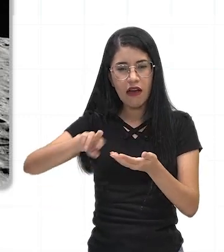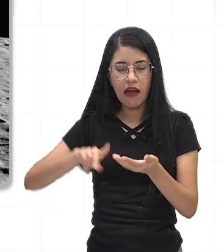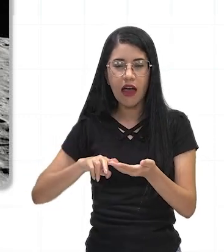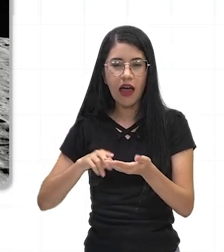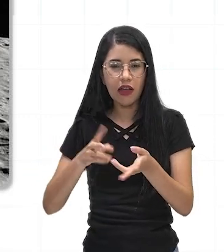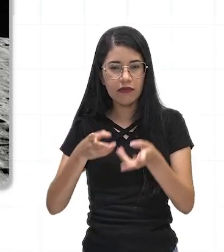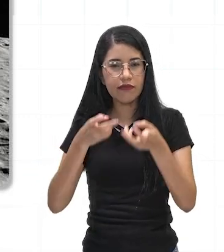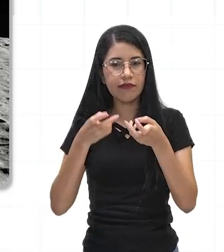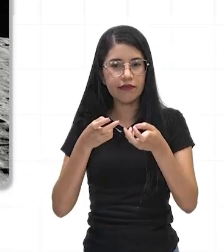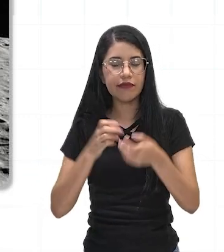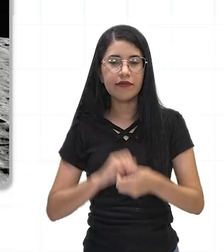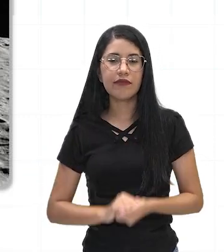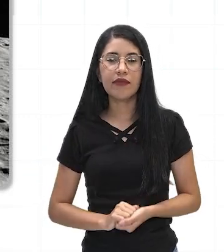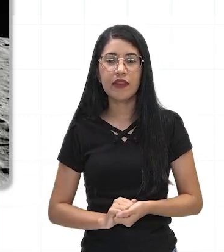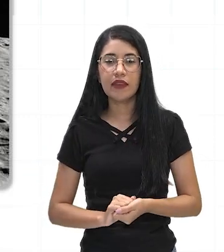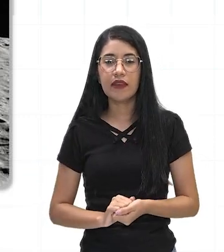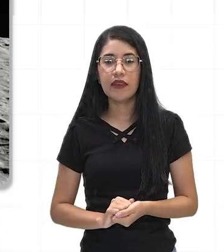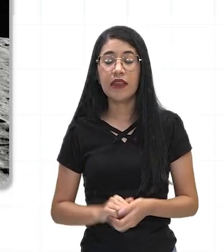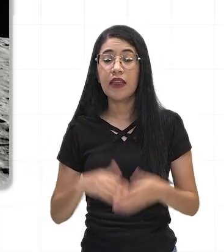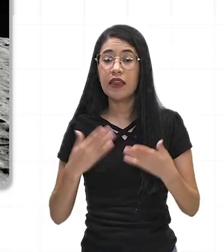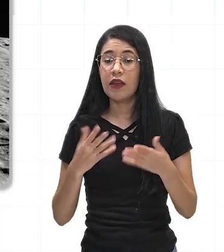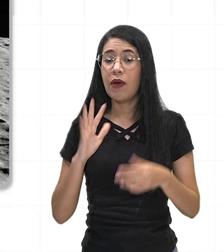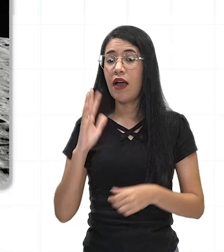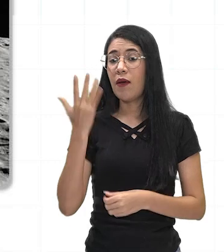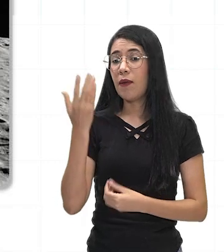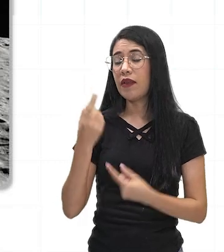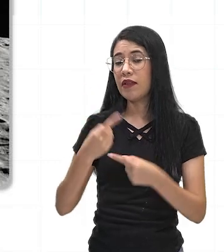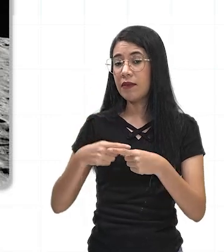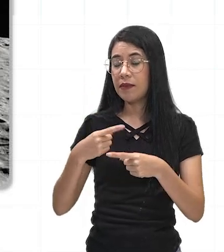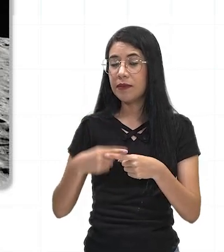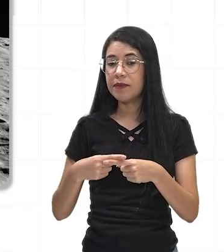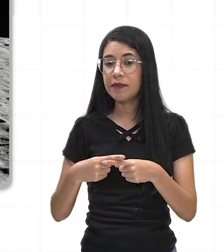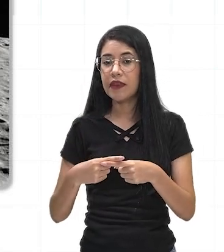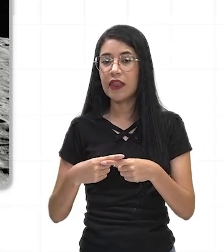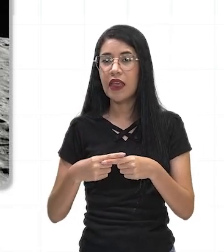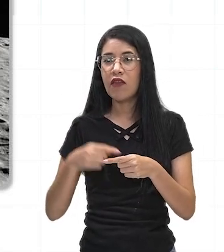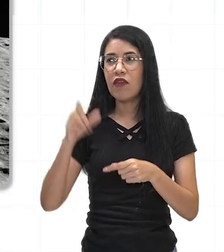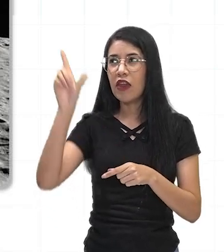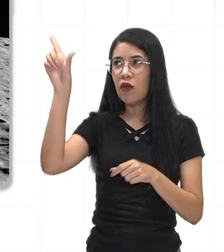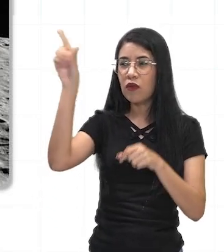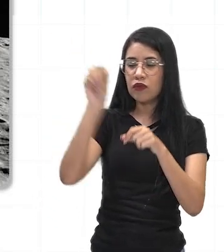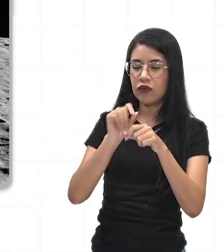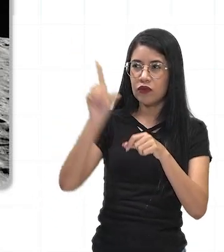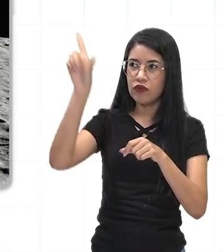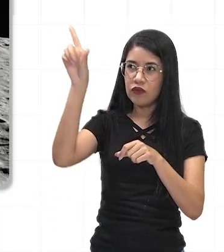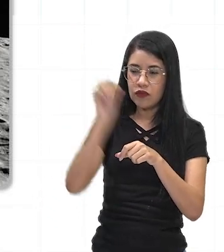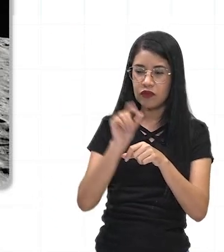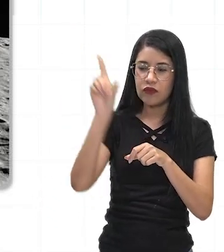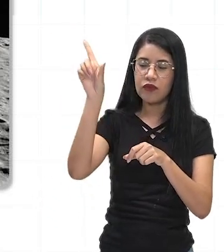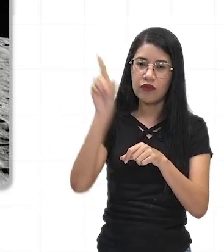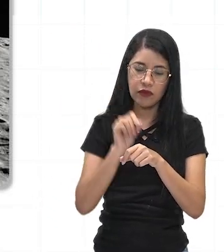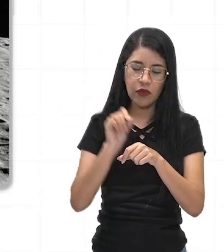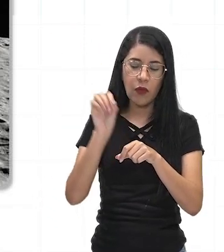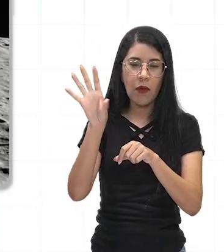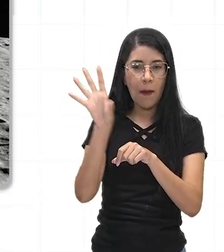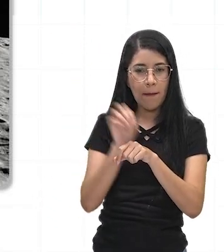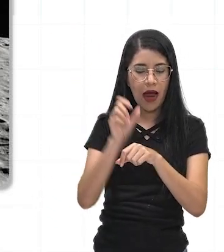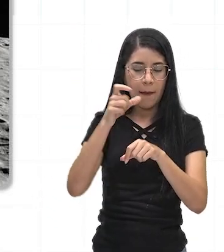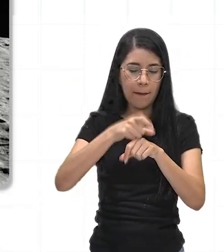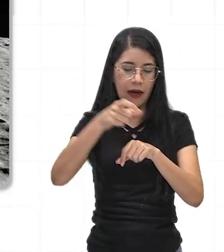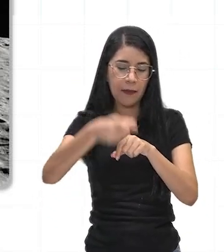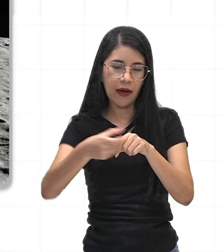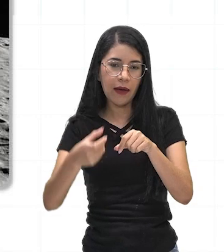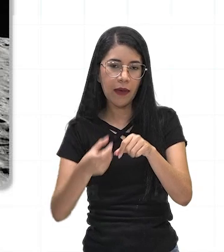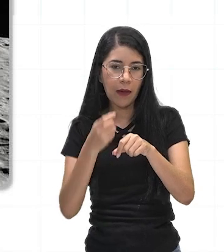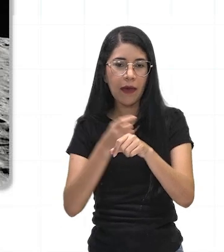estão observando, Então, isso acontece devido à colisão de alguns meteoros, por exemplo, que formam aí essas